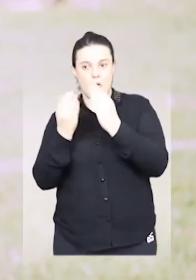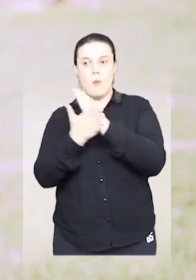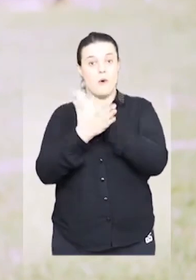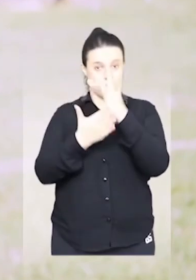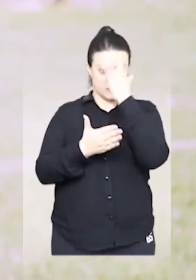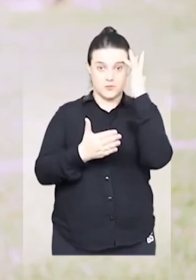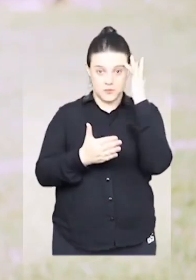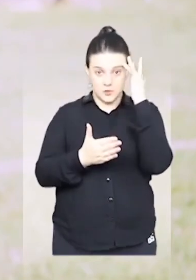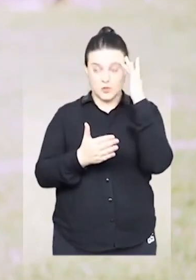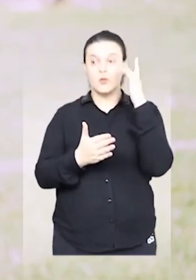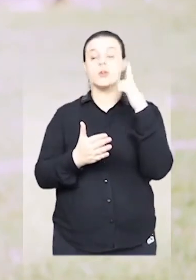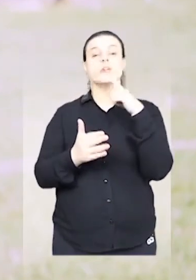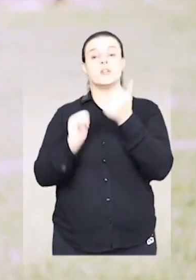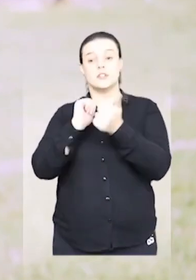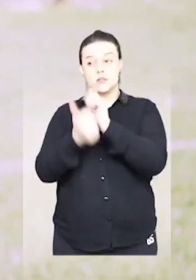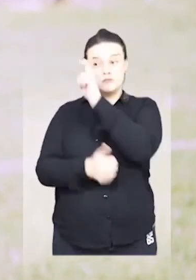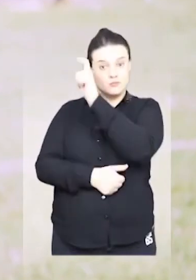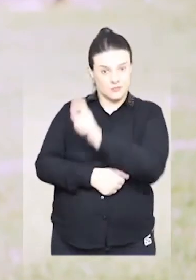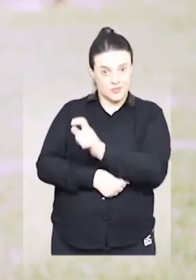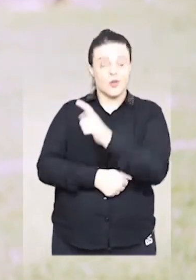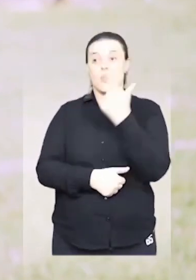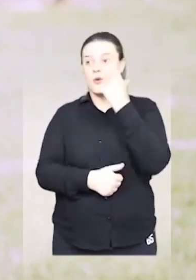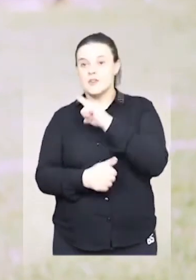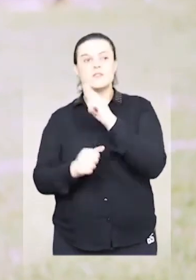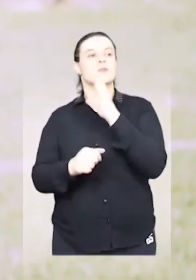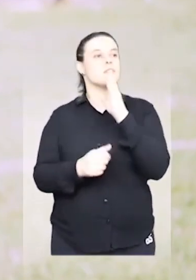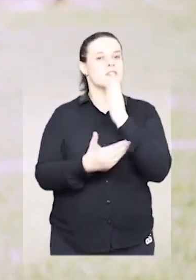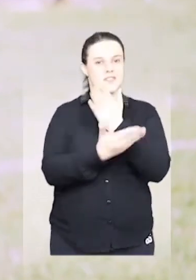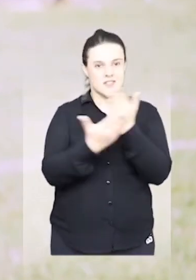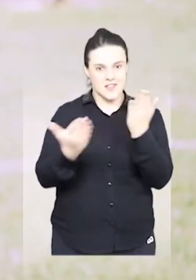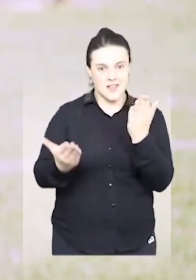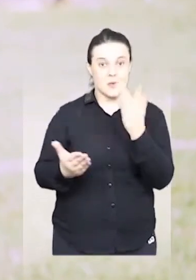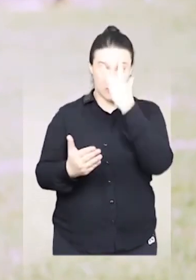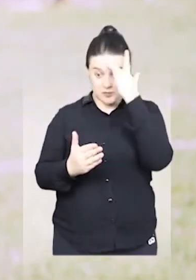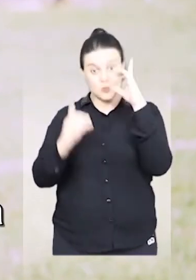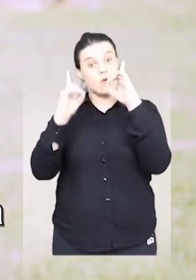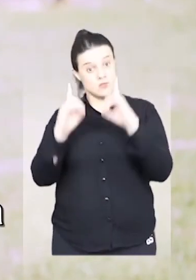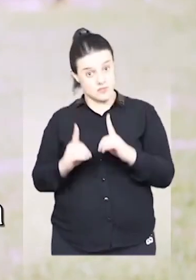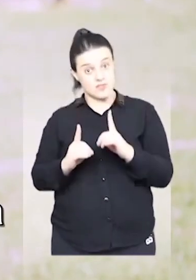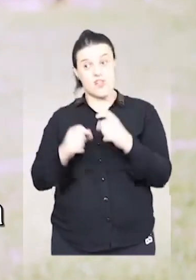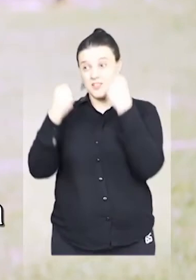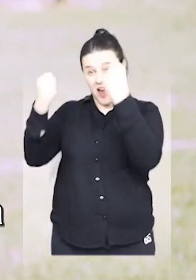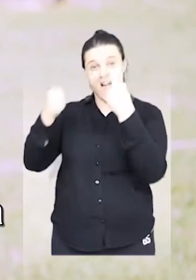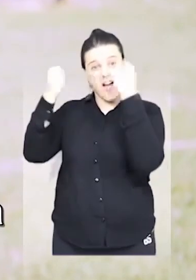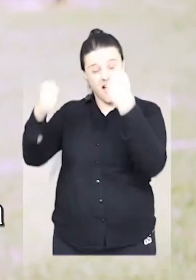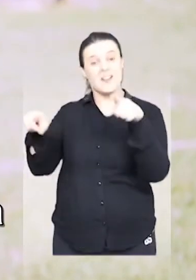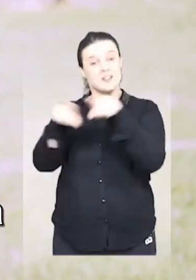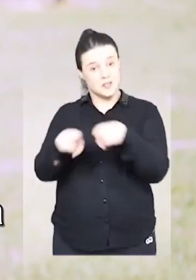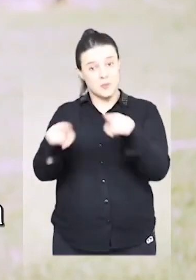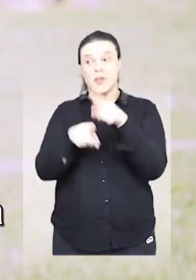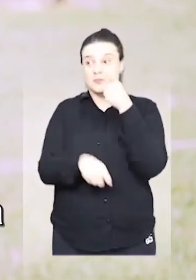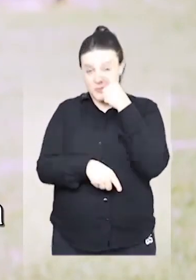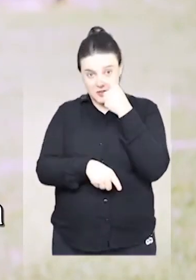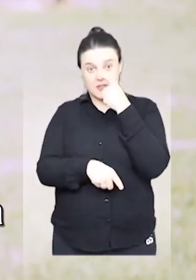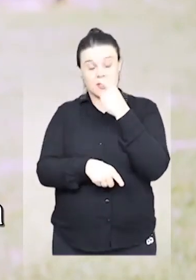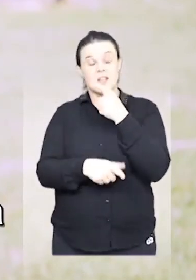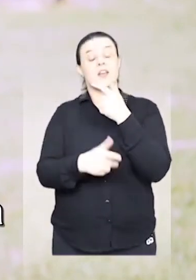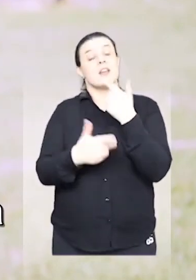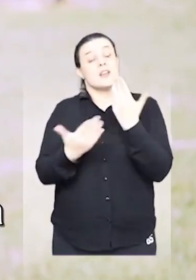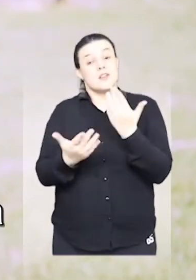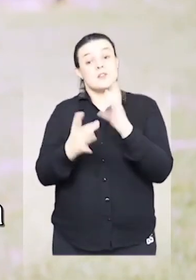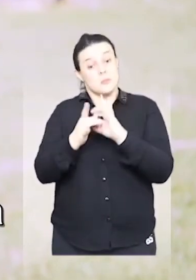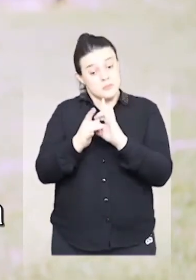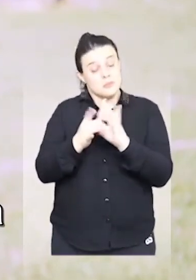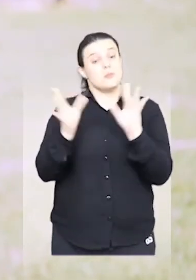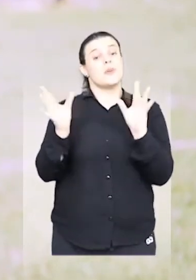vivenciado por parte da população, para-atletas puderam conhecer, tinham pessoas com deficiências na arquibancada que